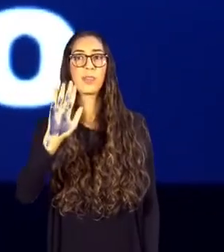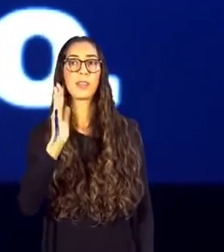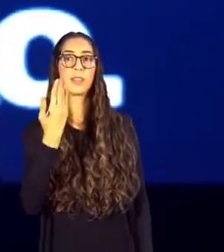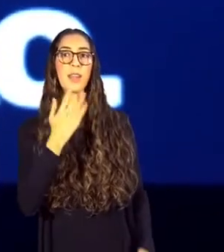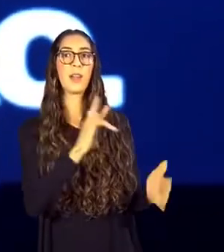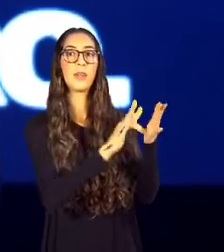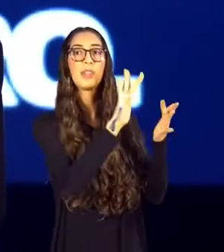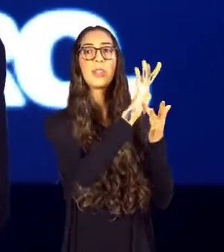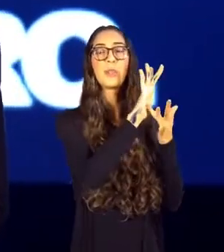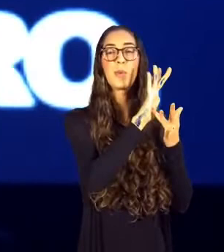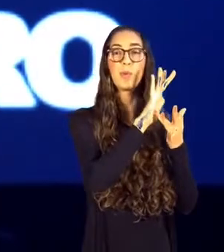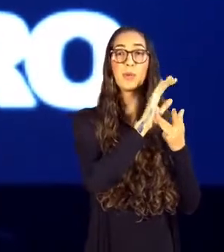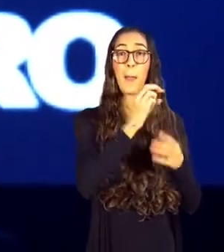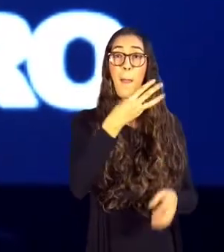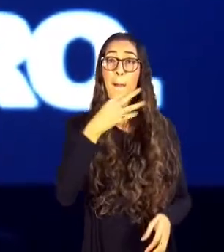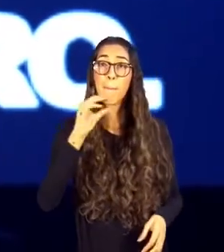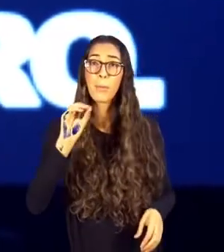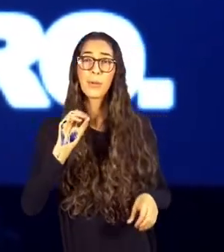prata e